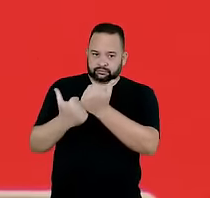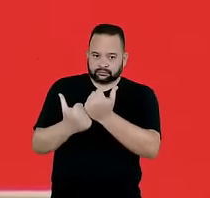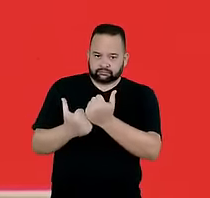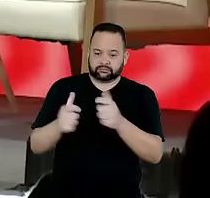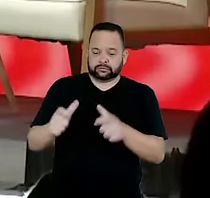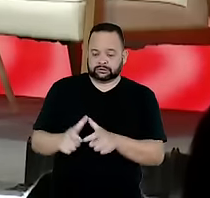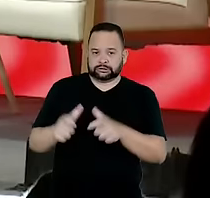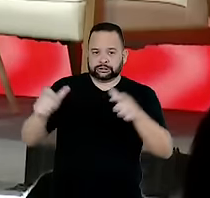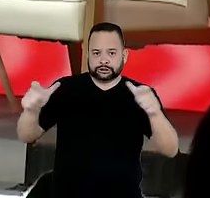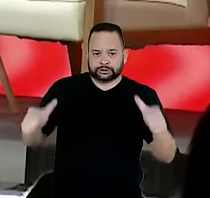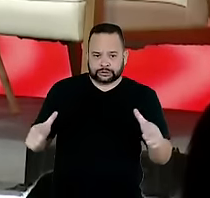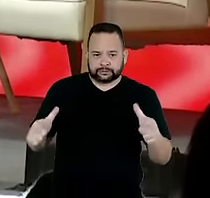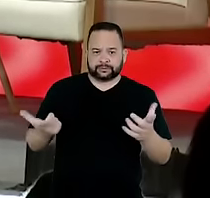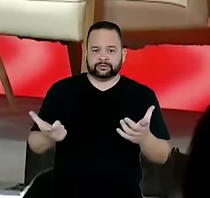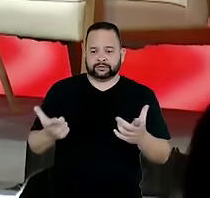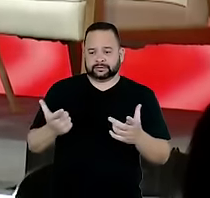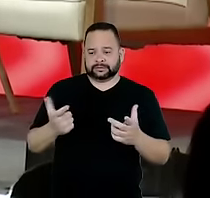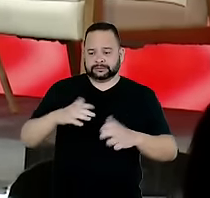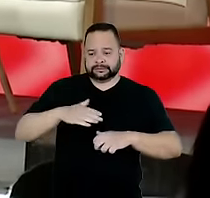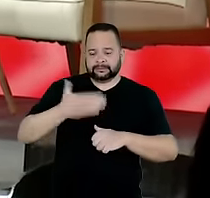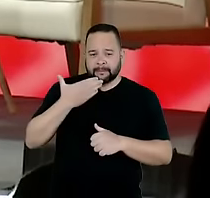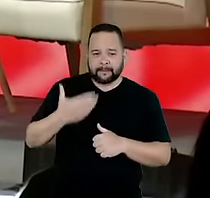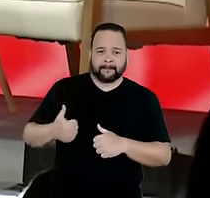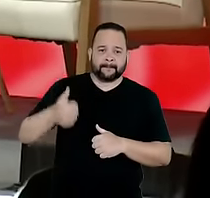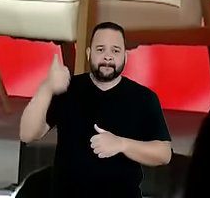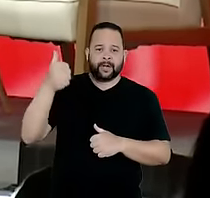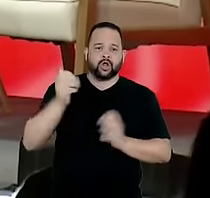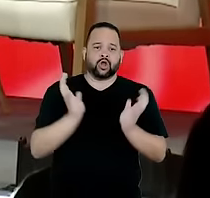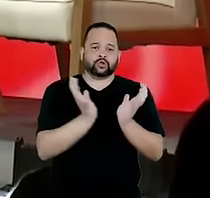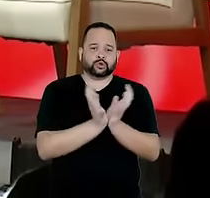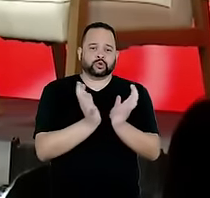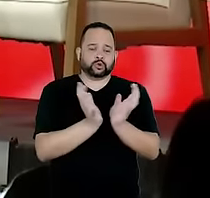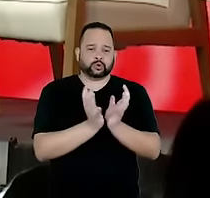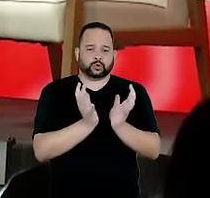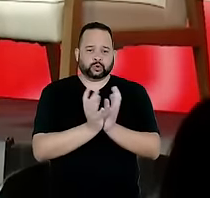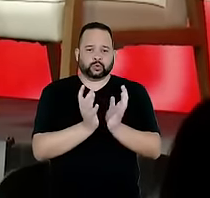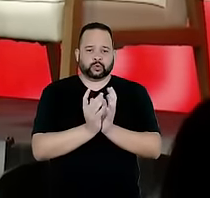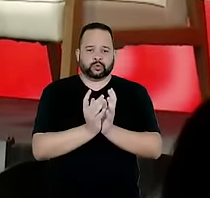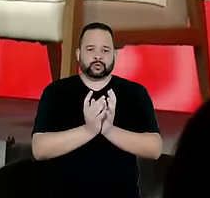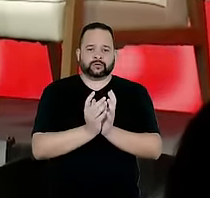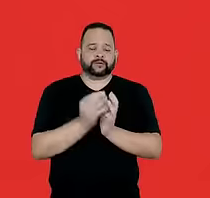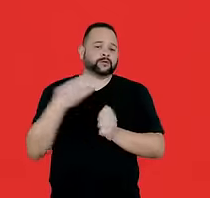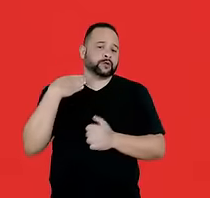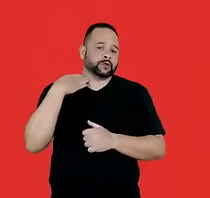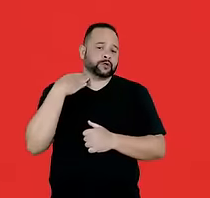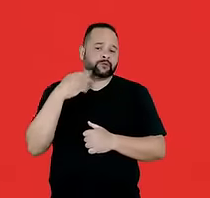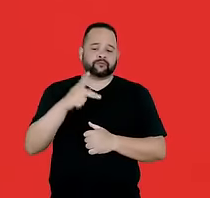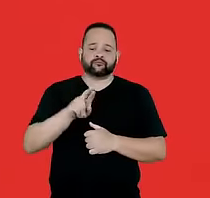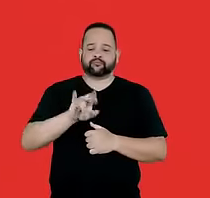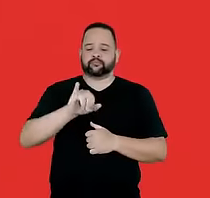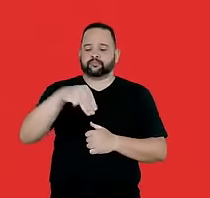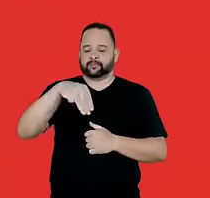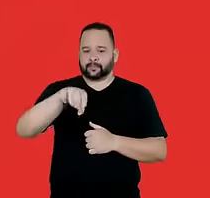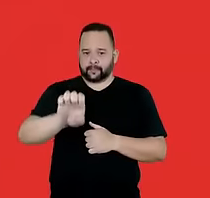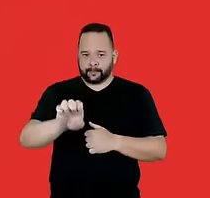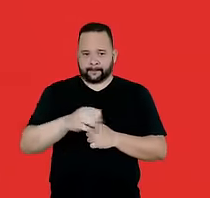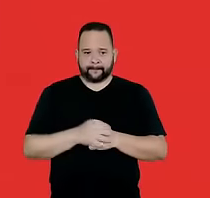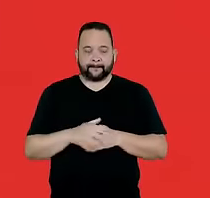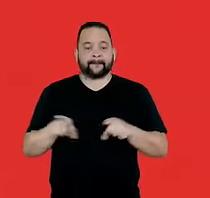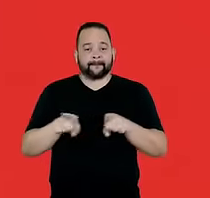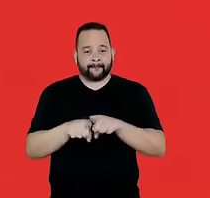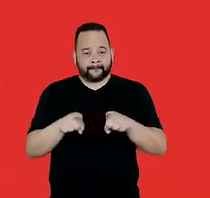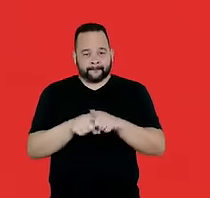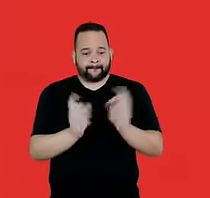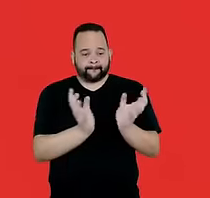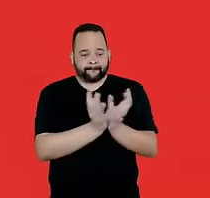mais competentes equipes de private Bank do mercado da força comercial do Bradesco Prime que